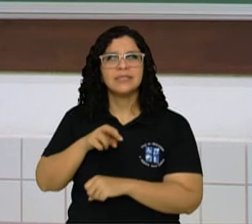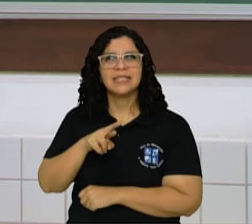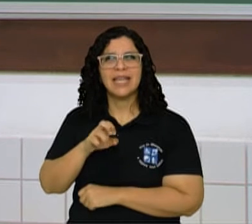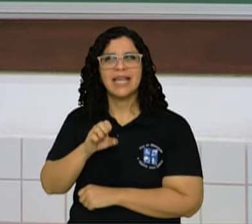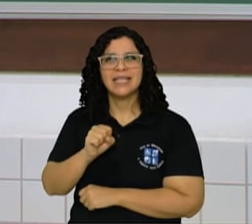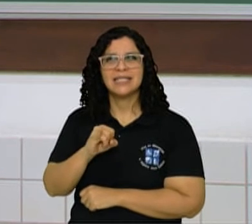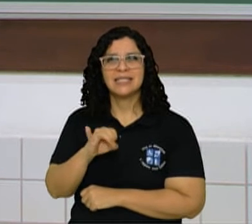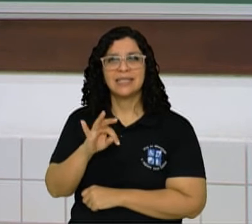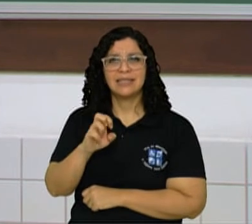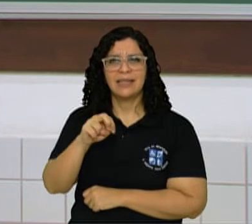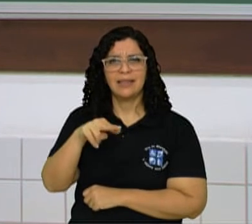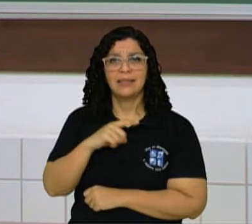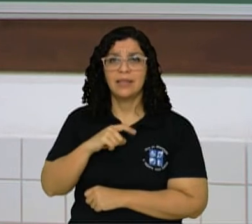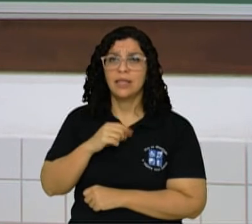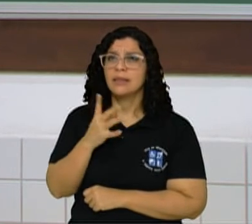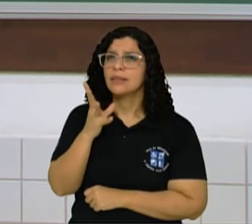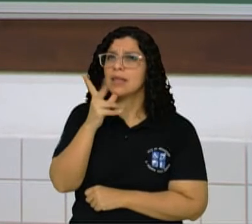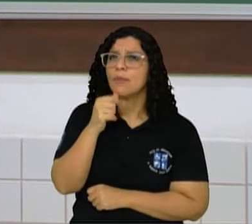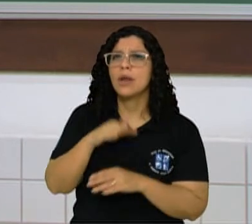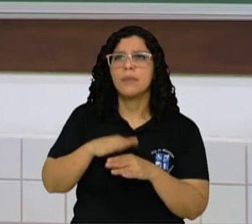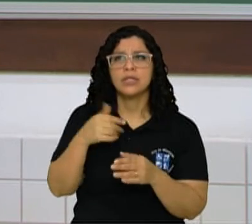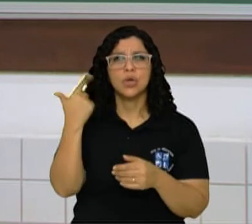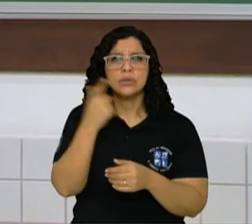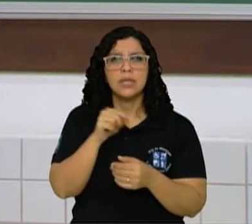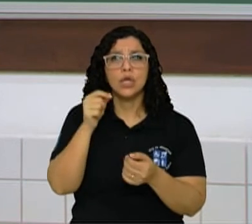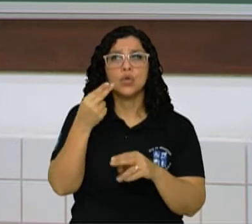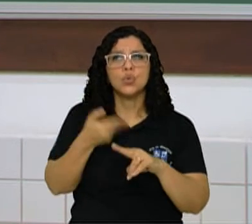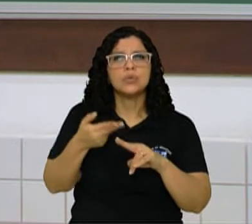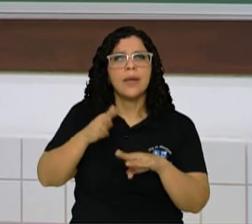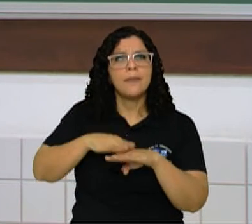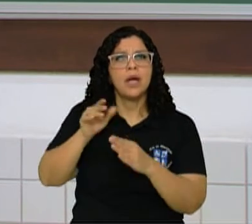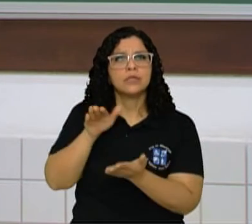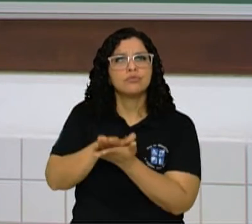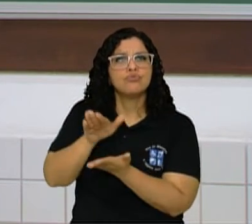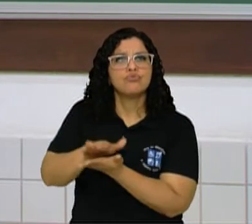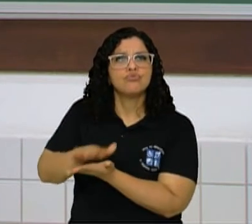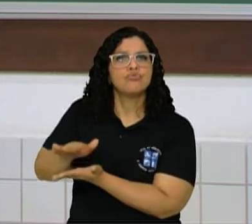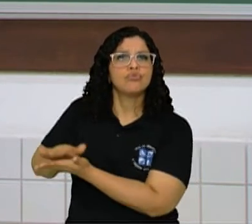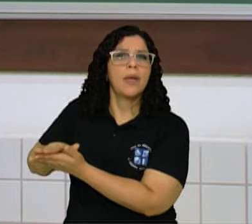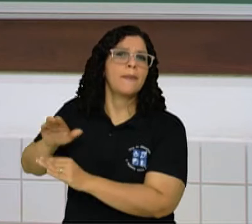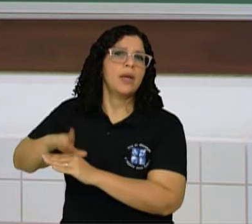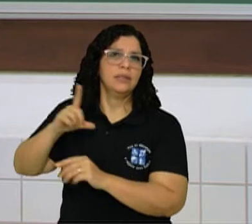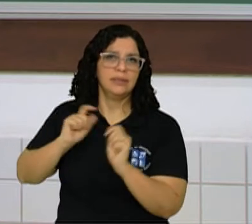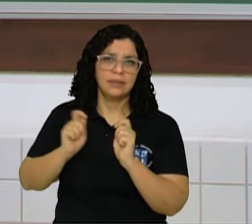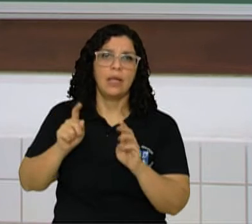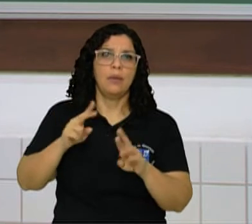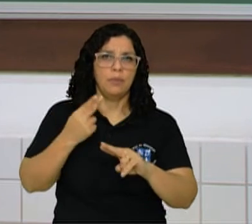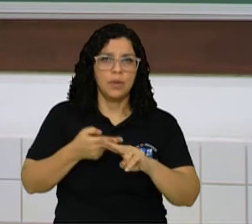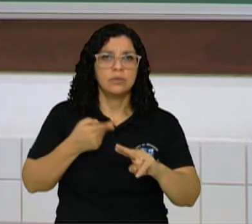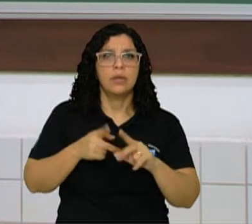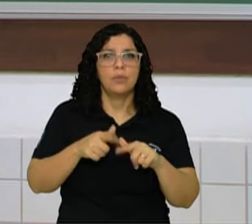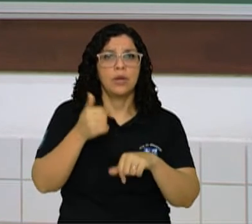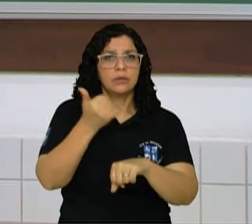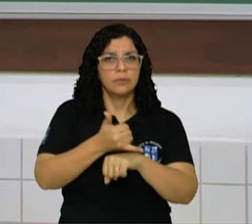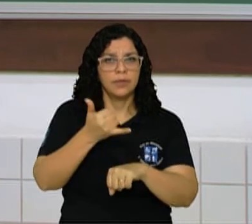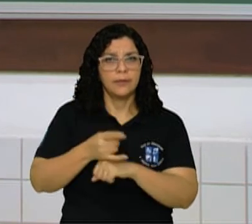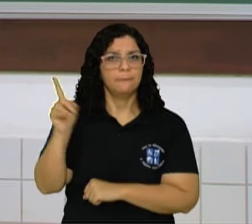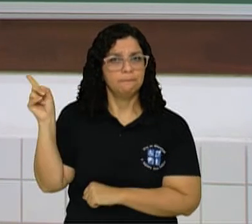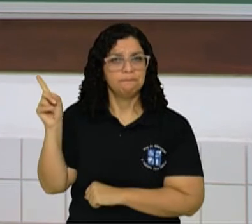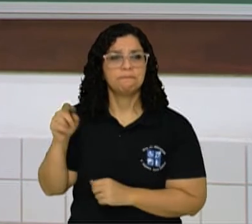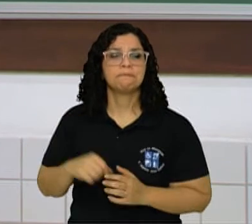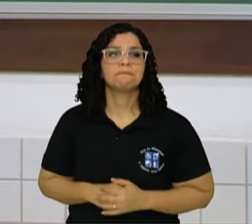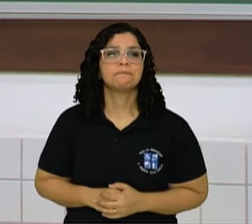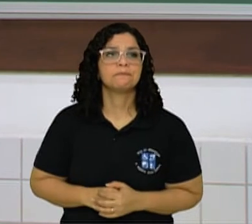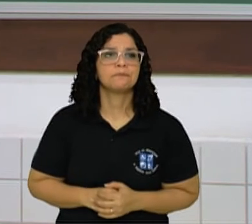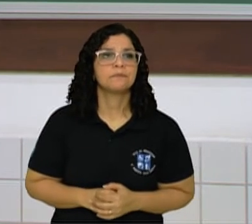mais tempo. Os artistas conseguem fazer reproduções, maior número de reproduções, né? Consegue fazer uma edição maior.